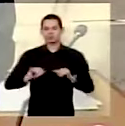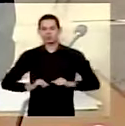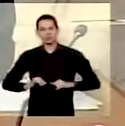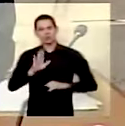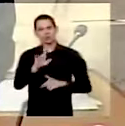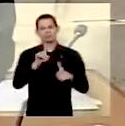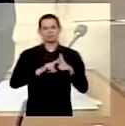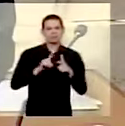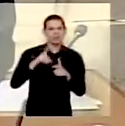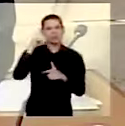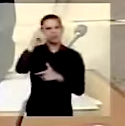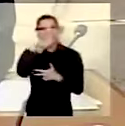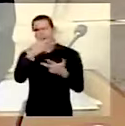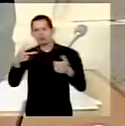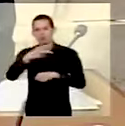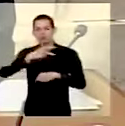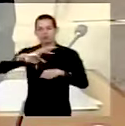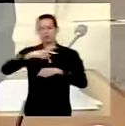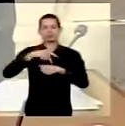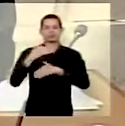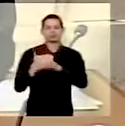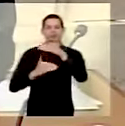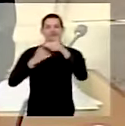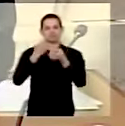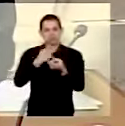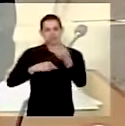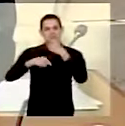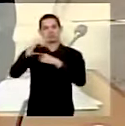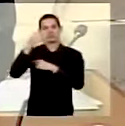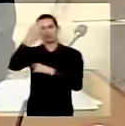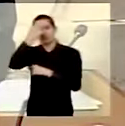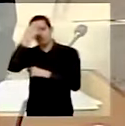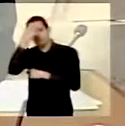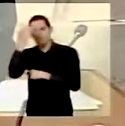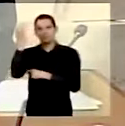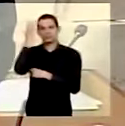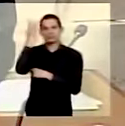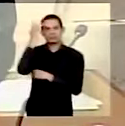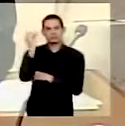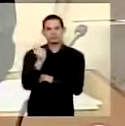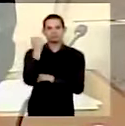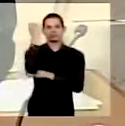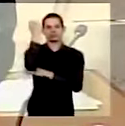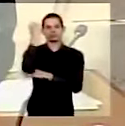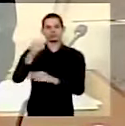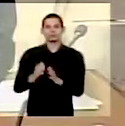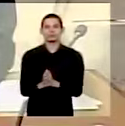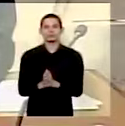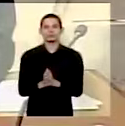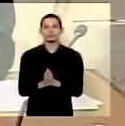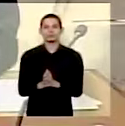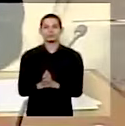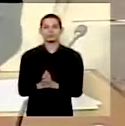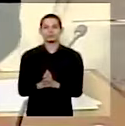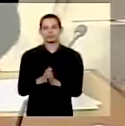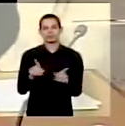pesares, tornam as nações mais maduras, mais conscientes, mais fortalecidas. Numa palavra,